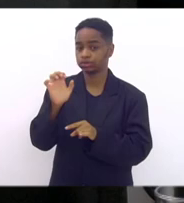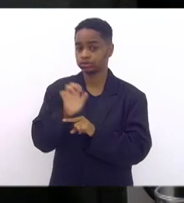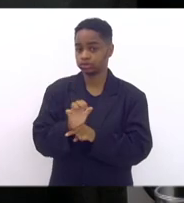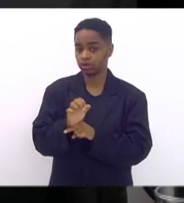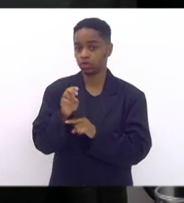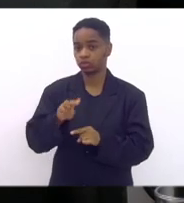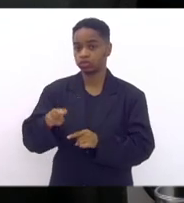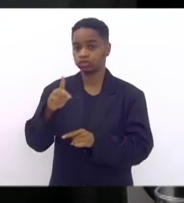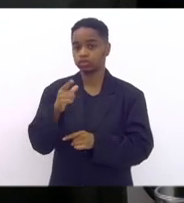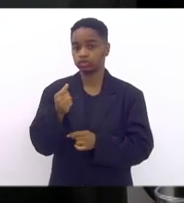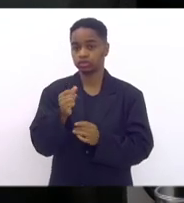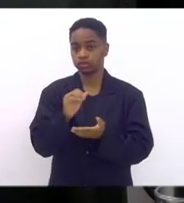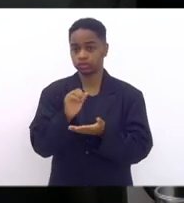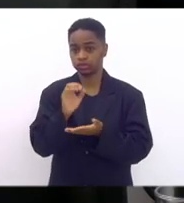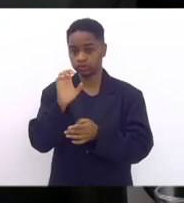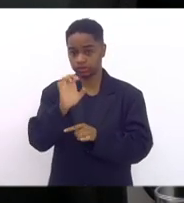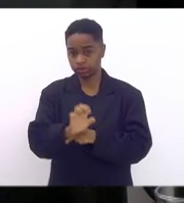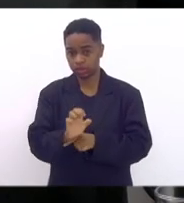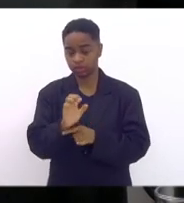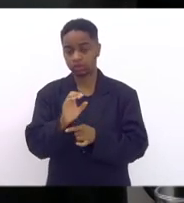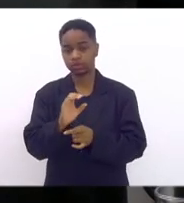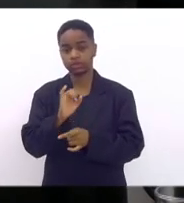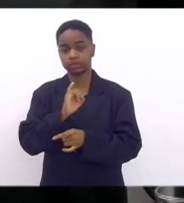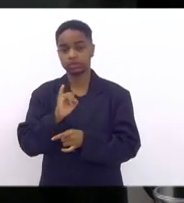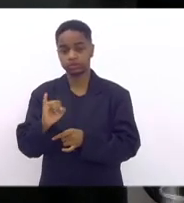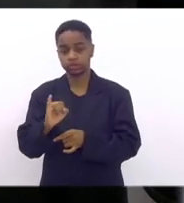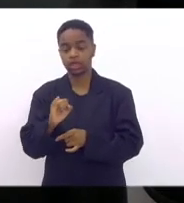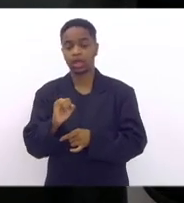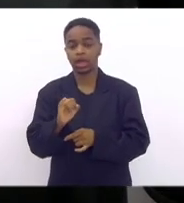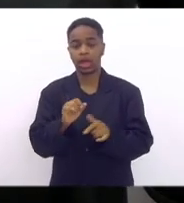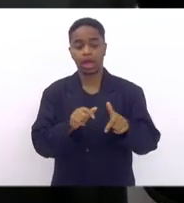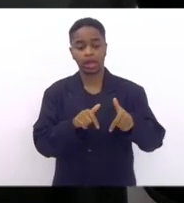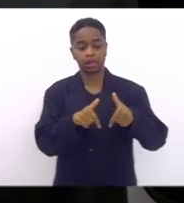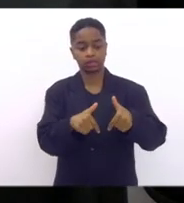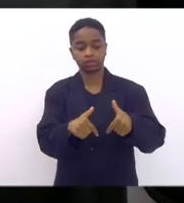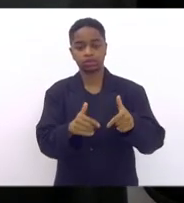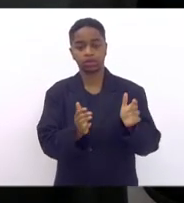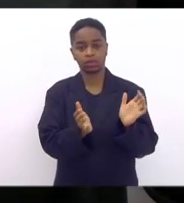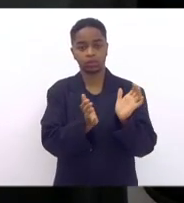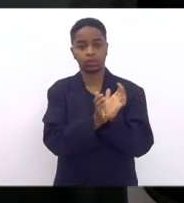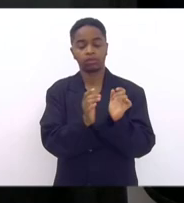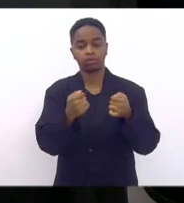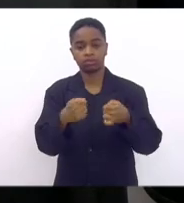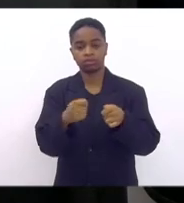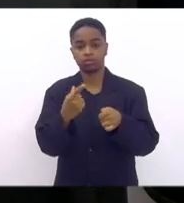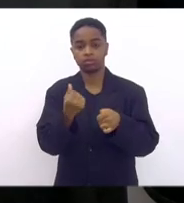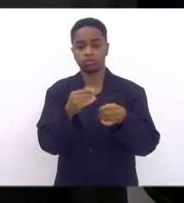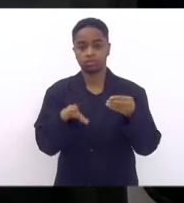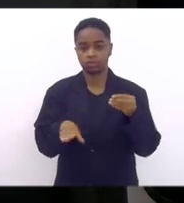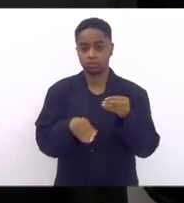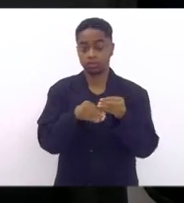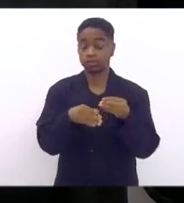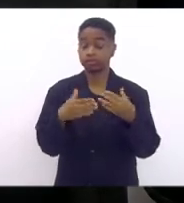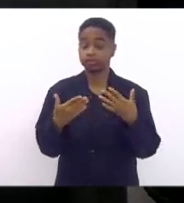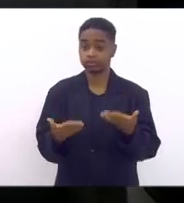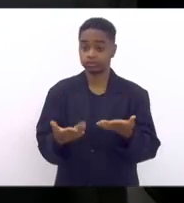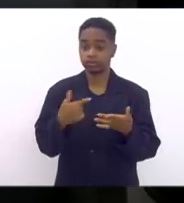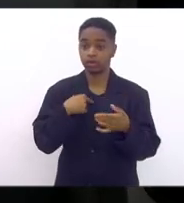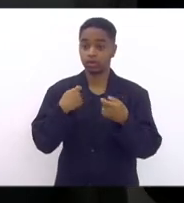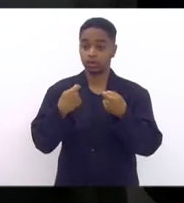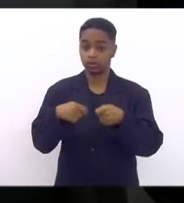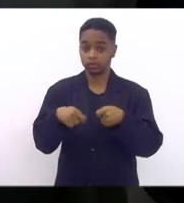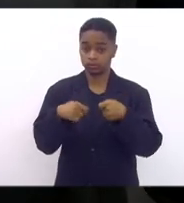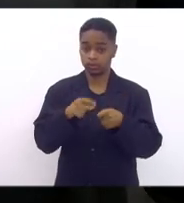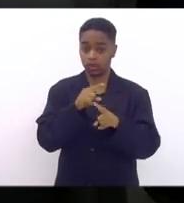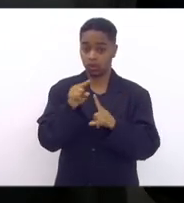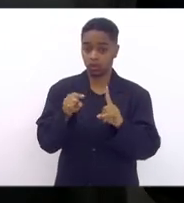recursos estaduais para retirada caso essa iniciativa da Força Tarefa precise de recursos extras então assim eu tenho que como